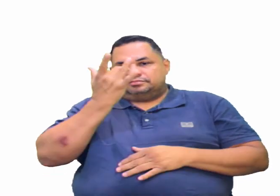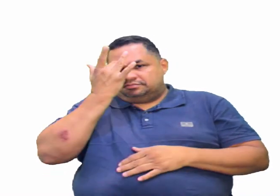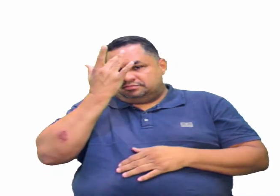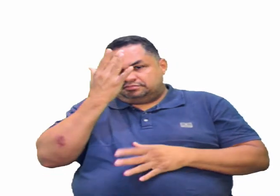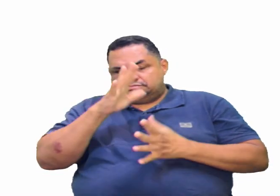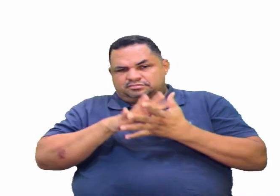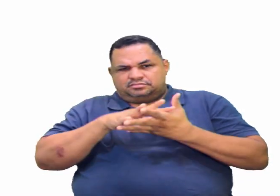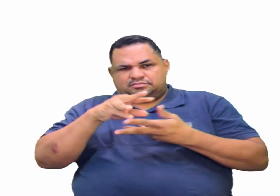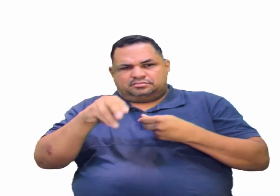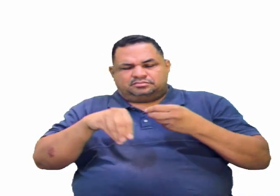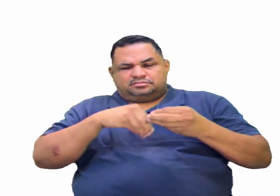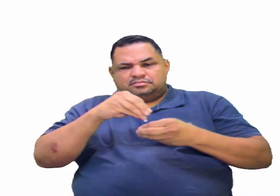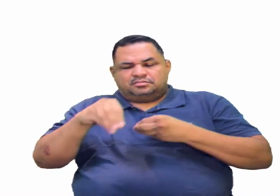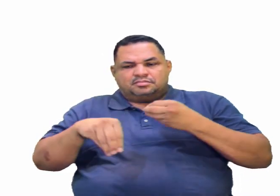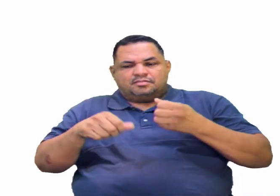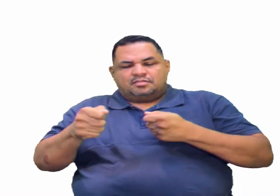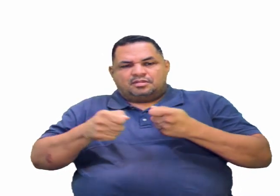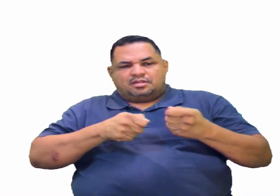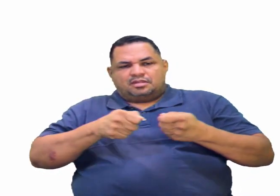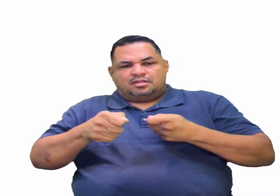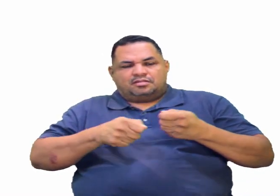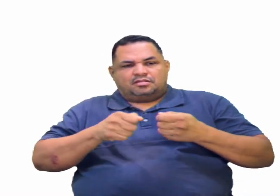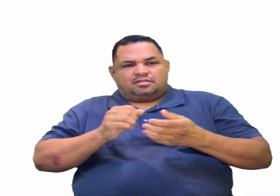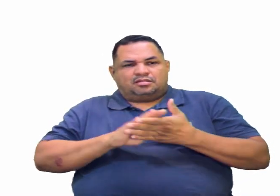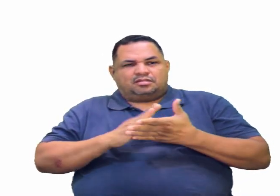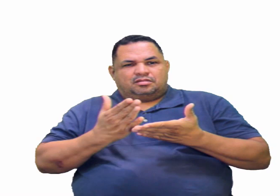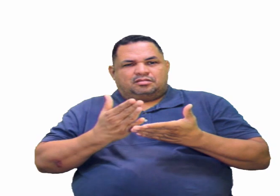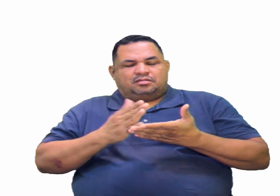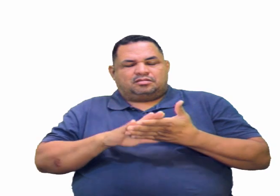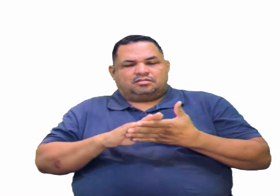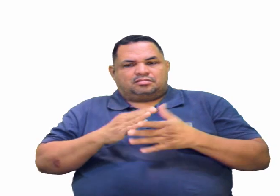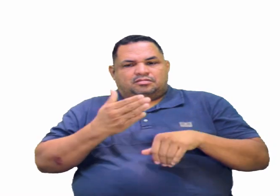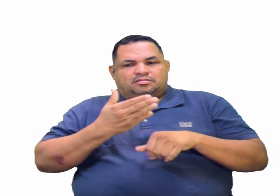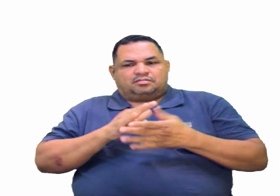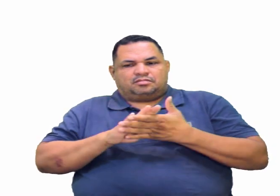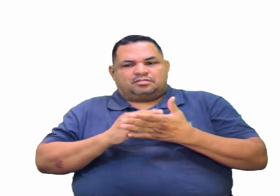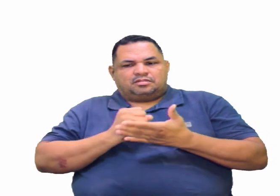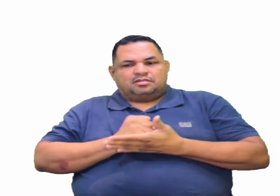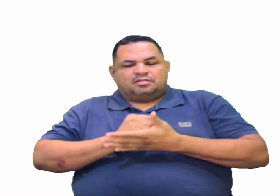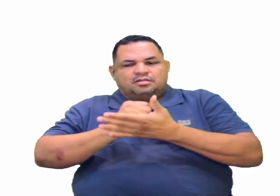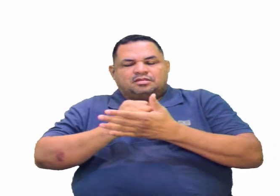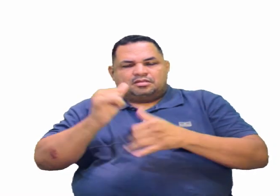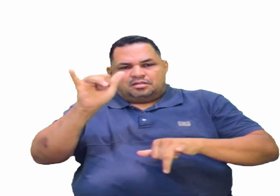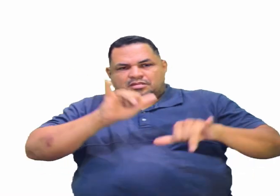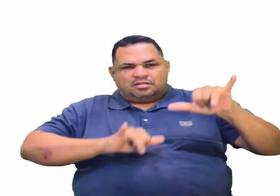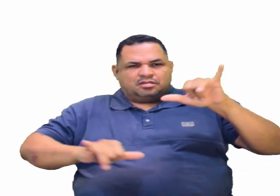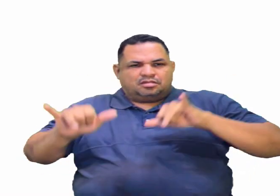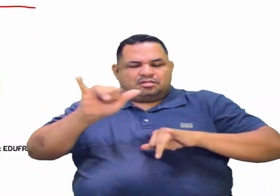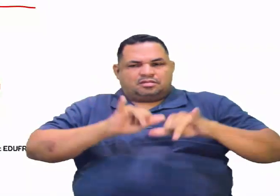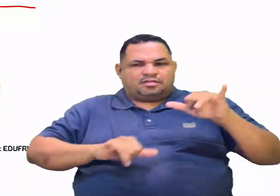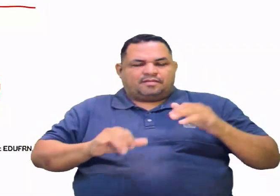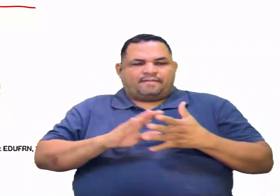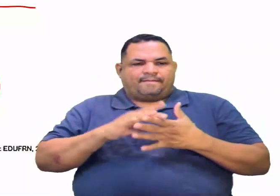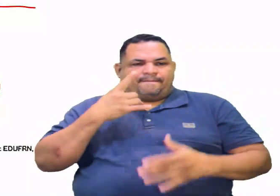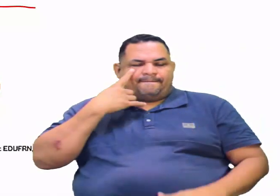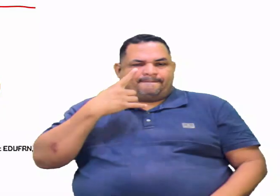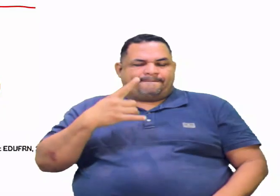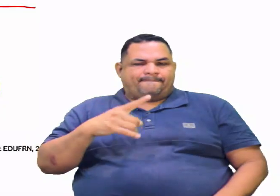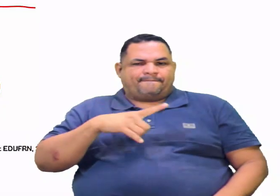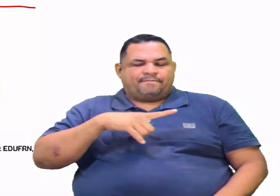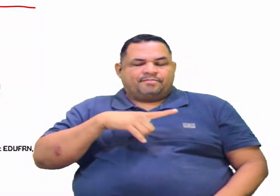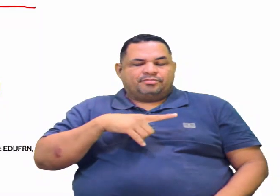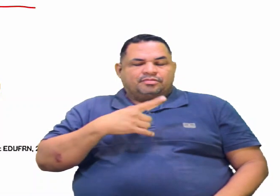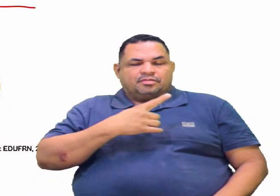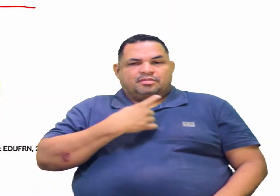estáveis, facilitando a manipulação dos princípios ativos. Então, observe aqui que nós